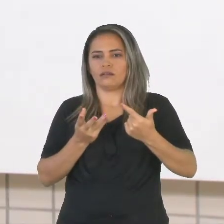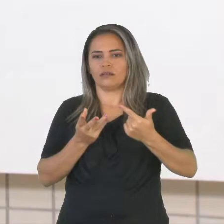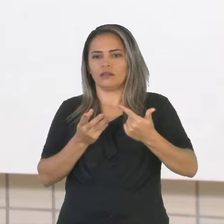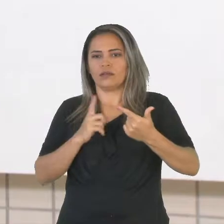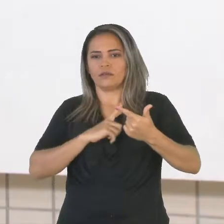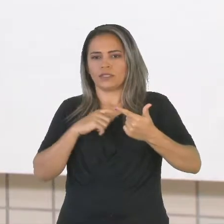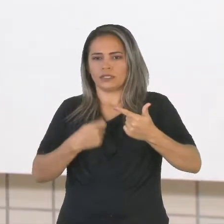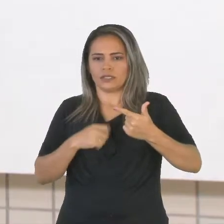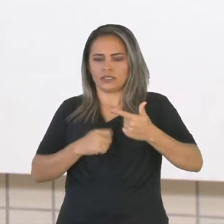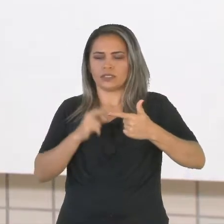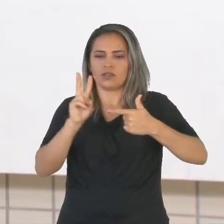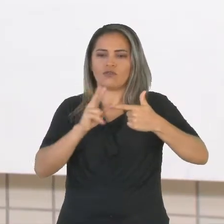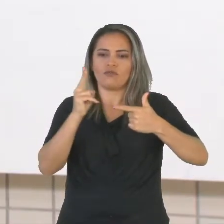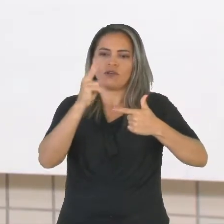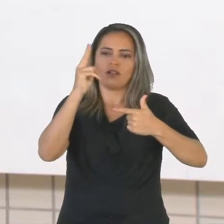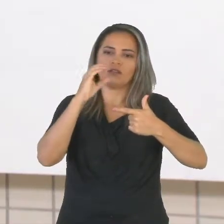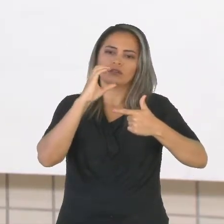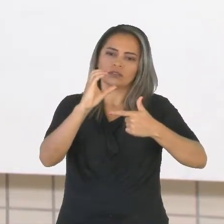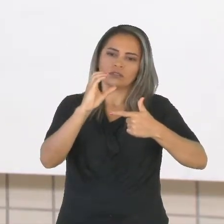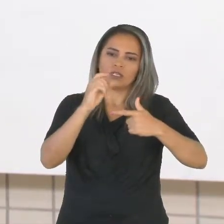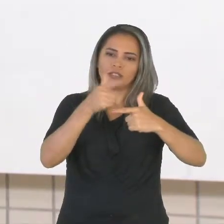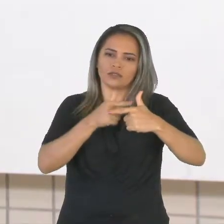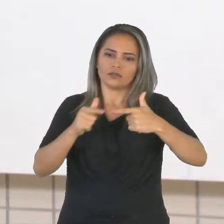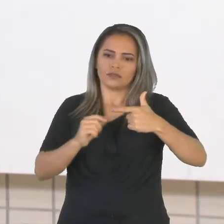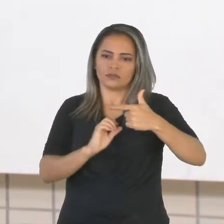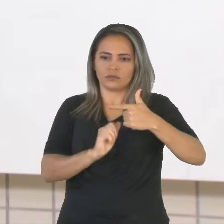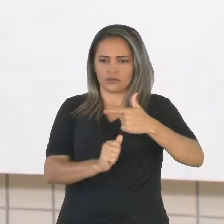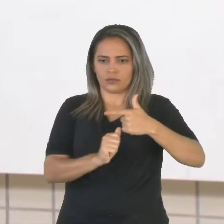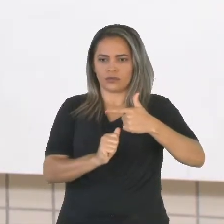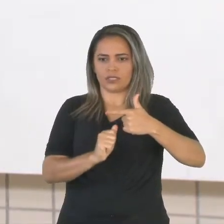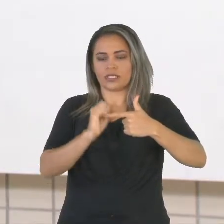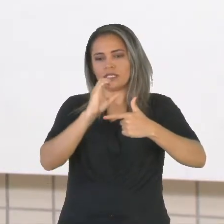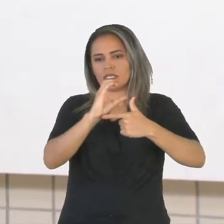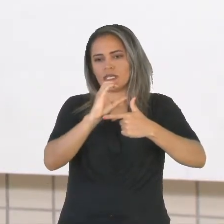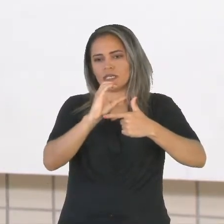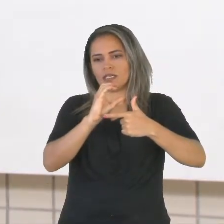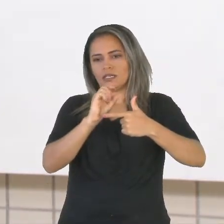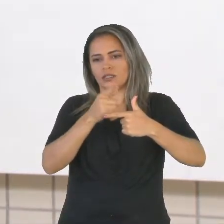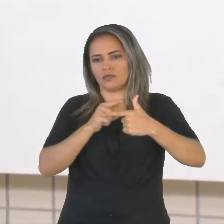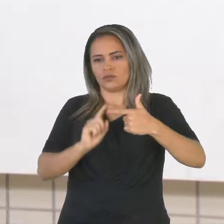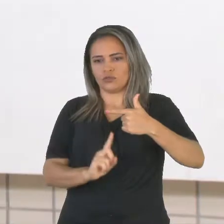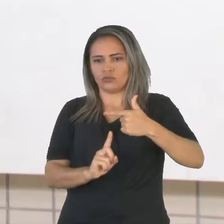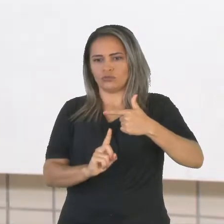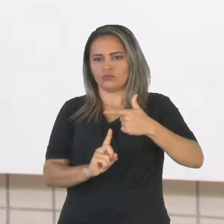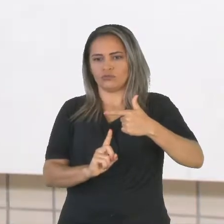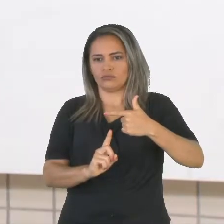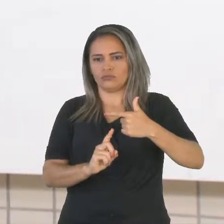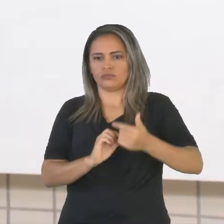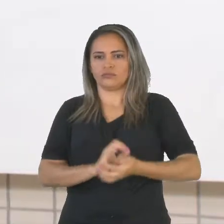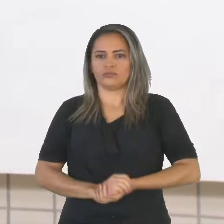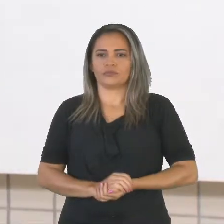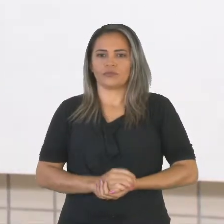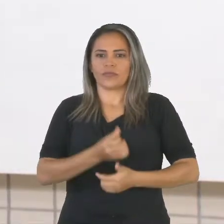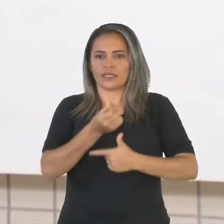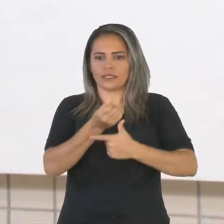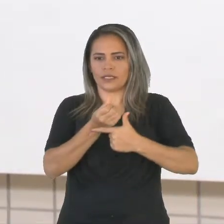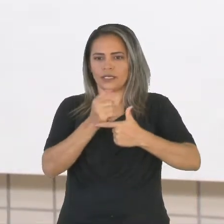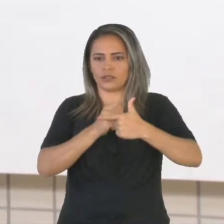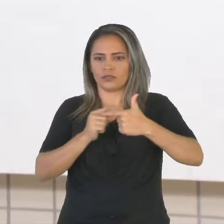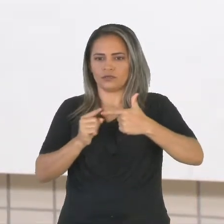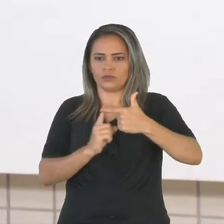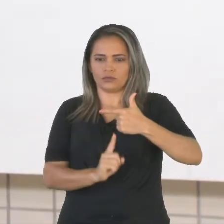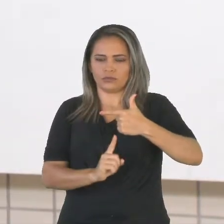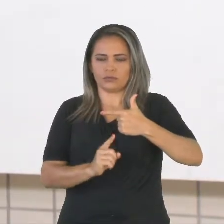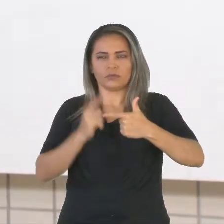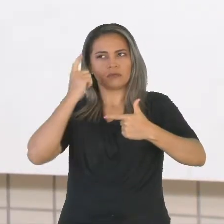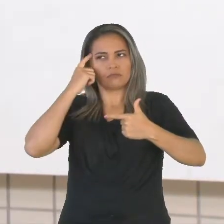tem que ser o valor de C dividido por A, 6 dividido por 1. Então, olha só, pensando na primeira